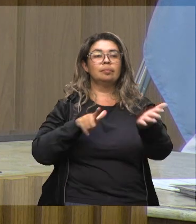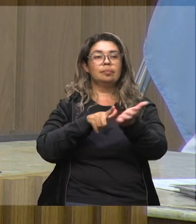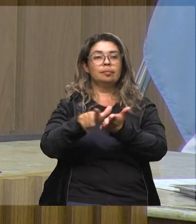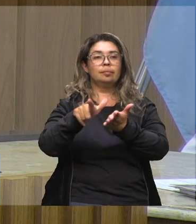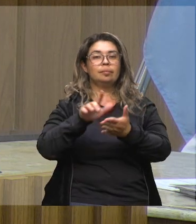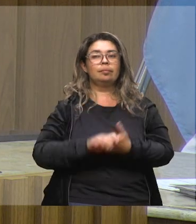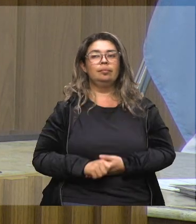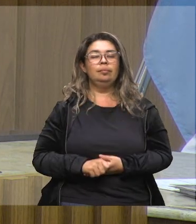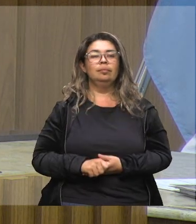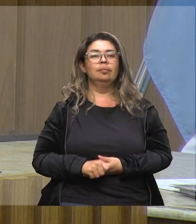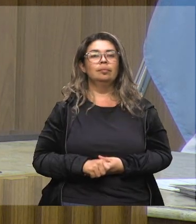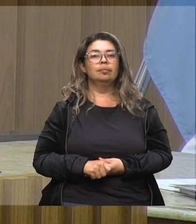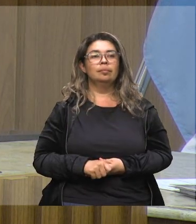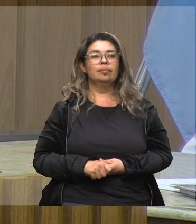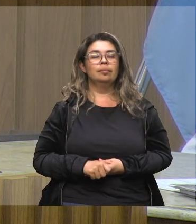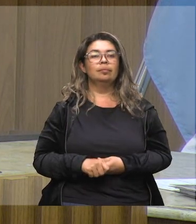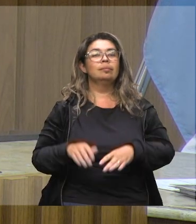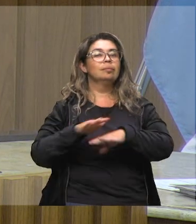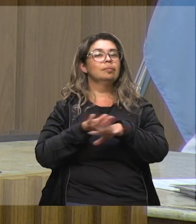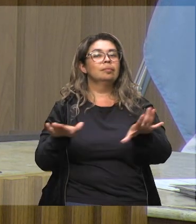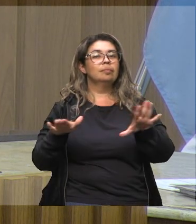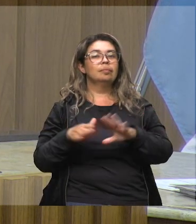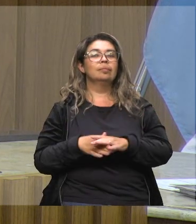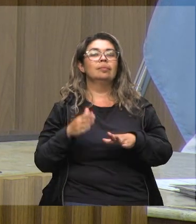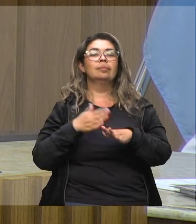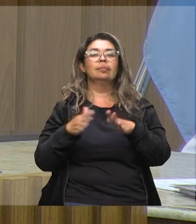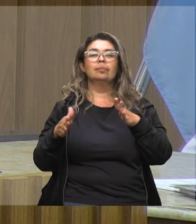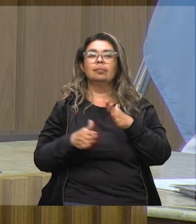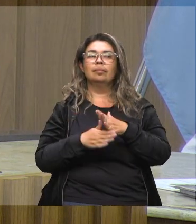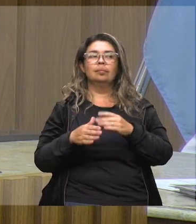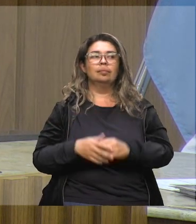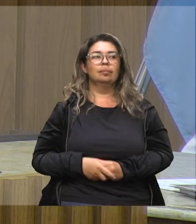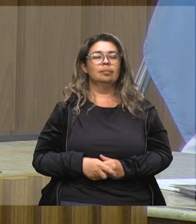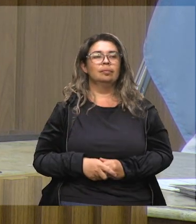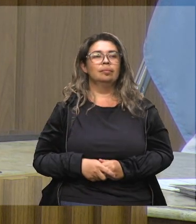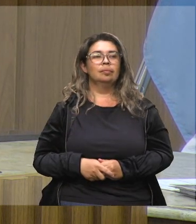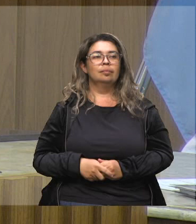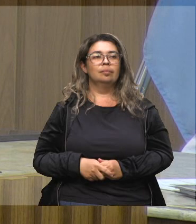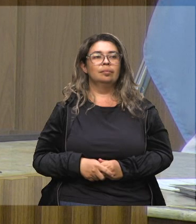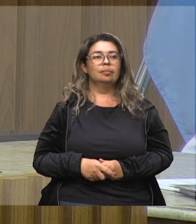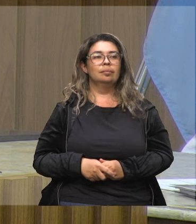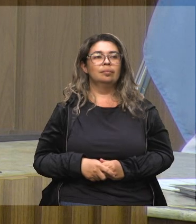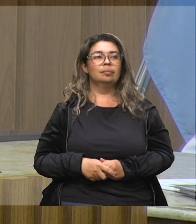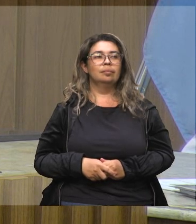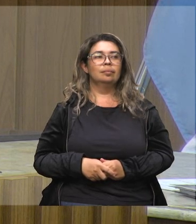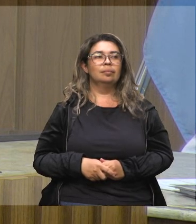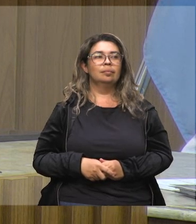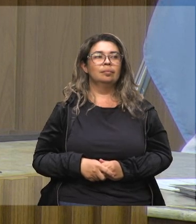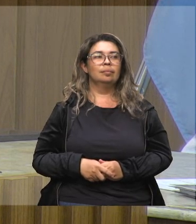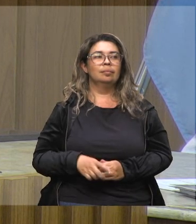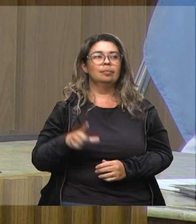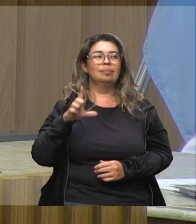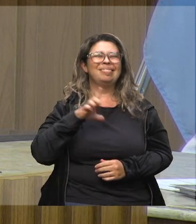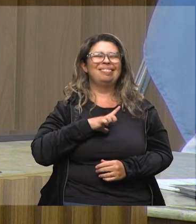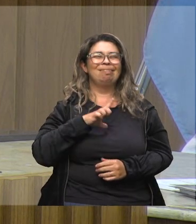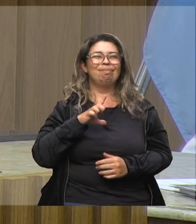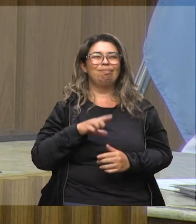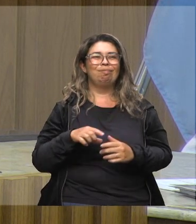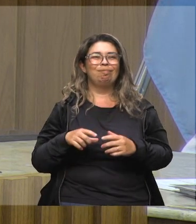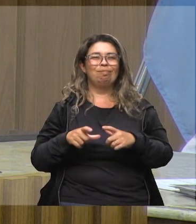e eliminar, né, tudo e qualquer possibilidade de proliferação.